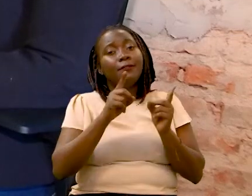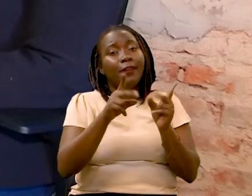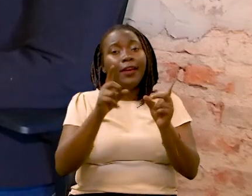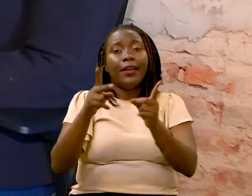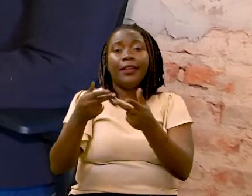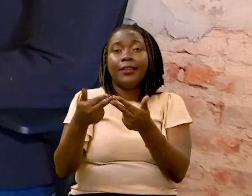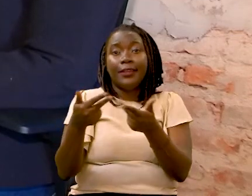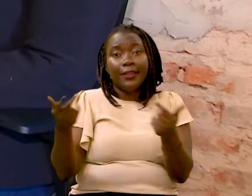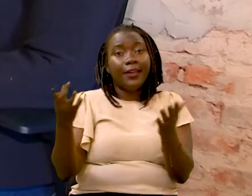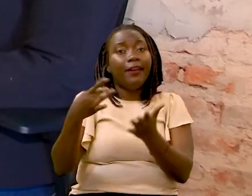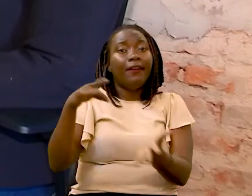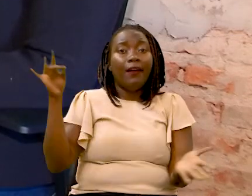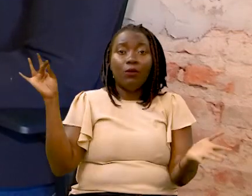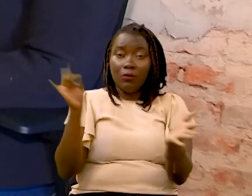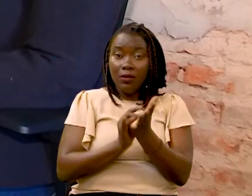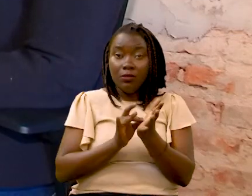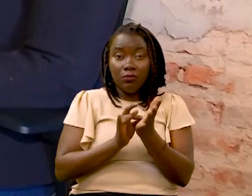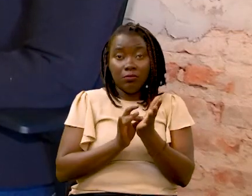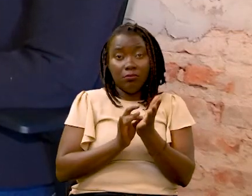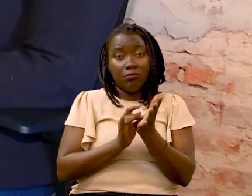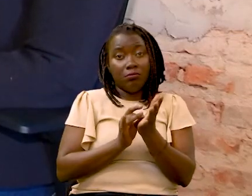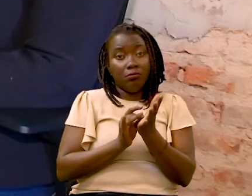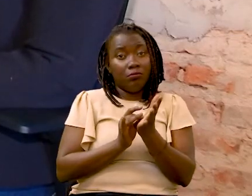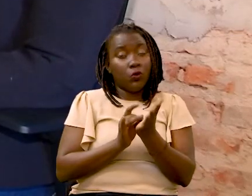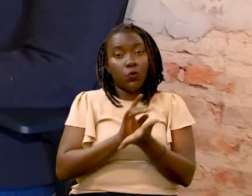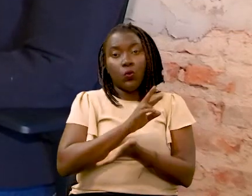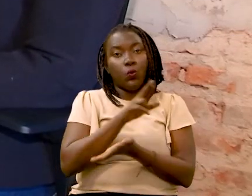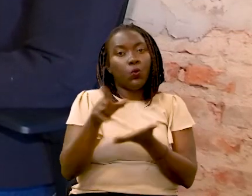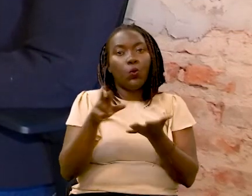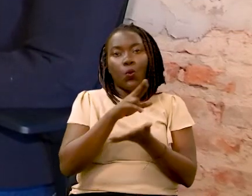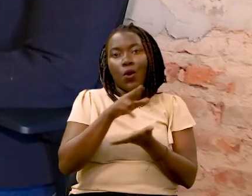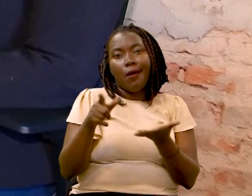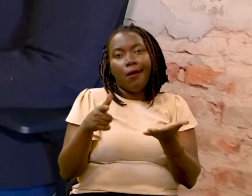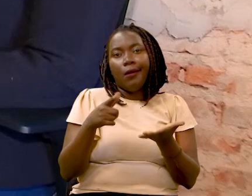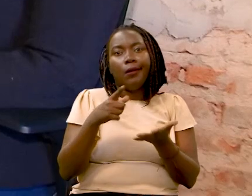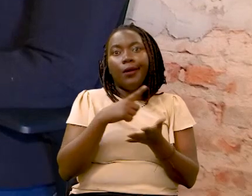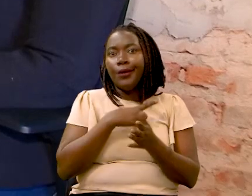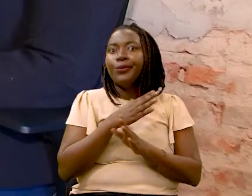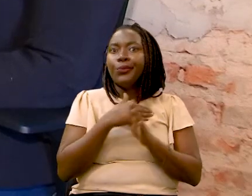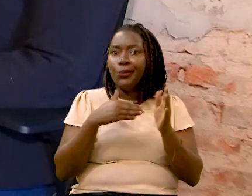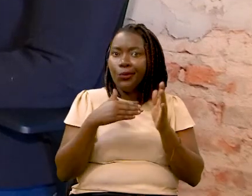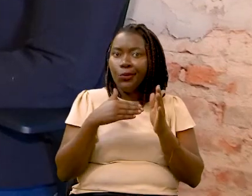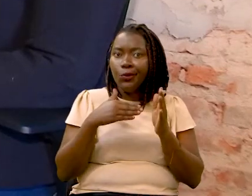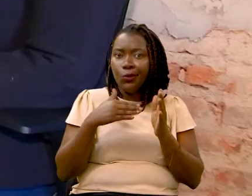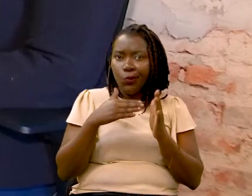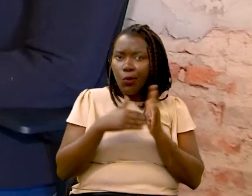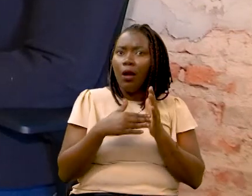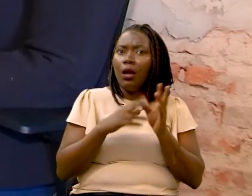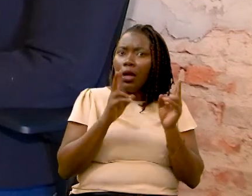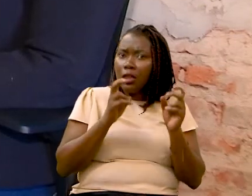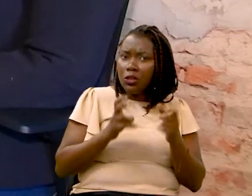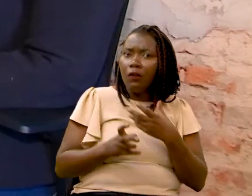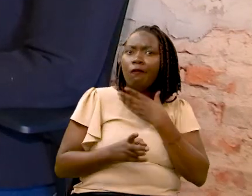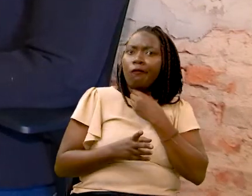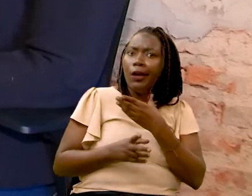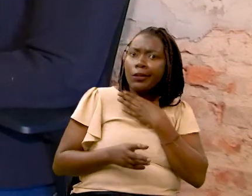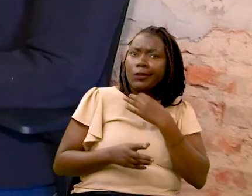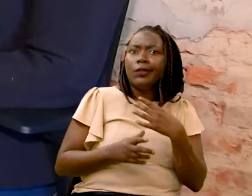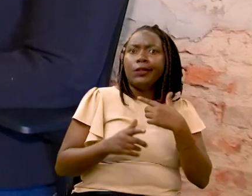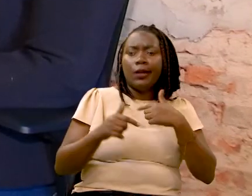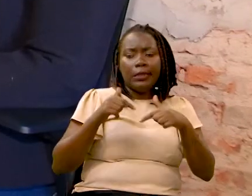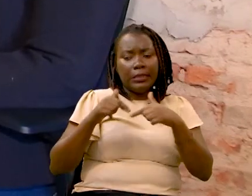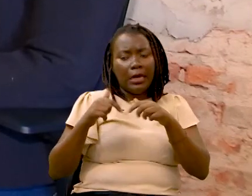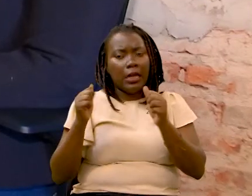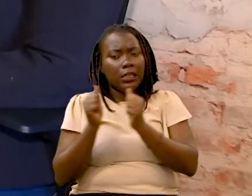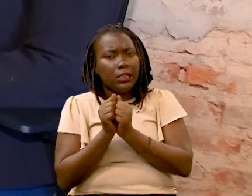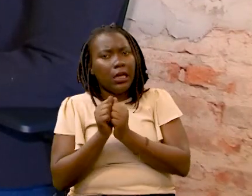para você estar vendendo algo que é autêntico, né? Que não é... Existe toda a questão de falsificação, de